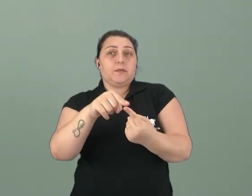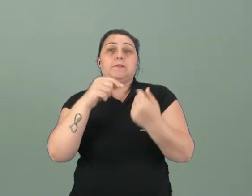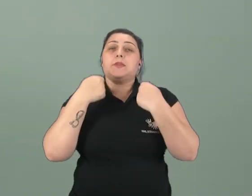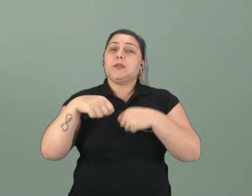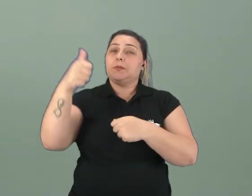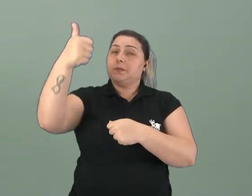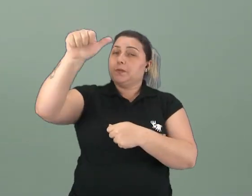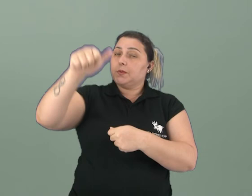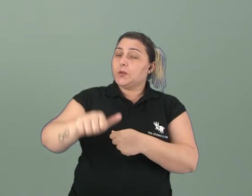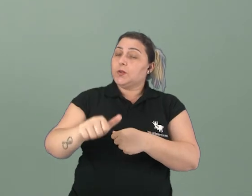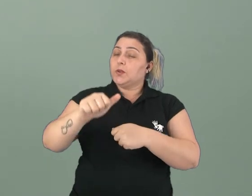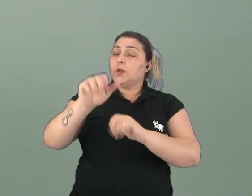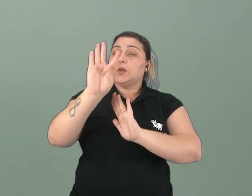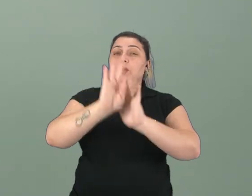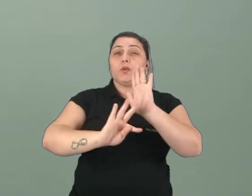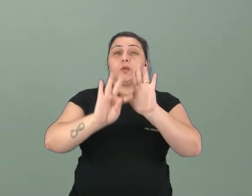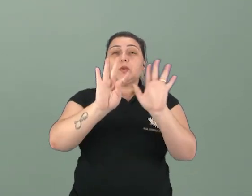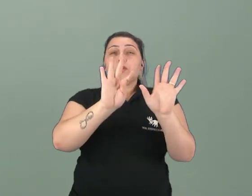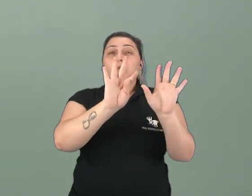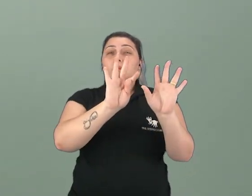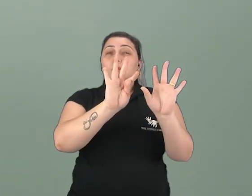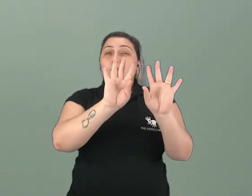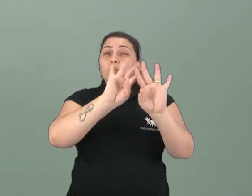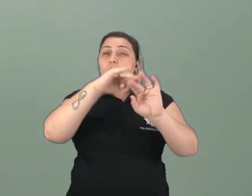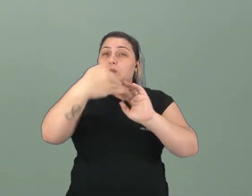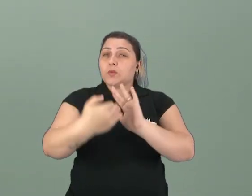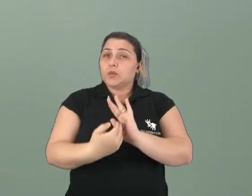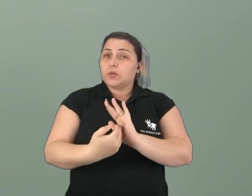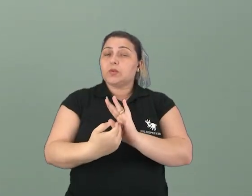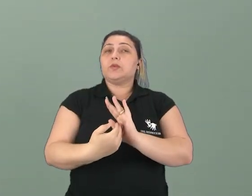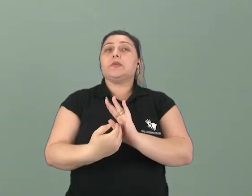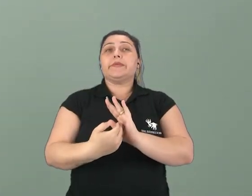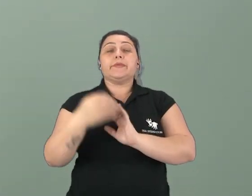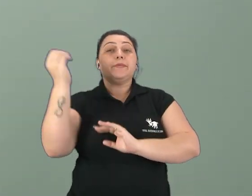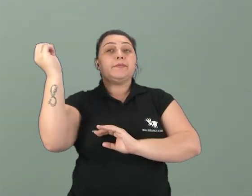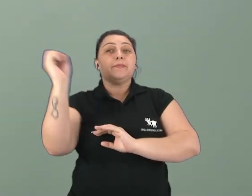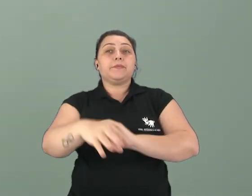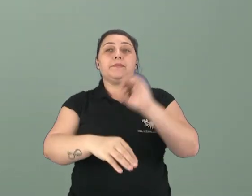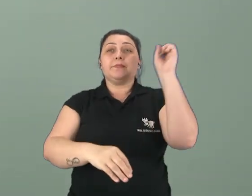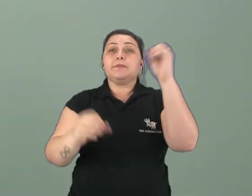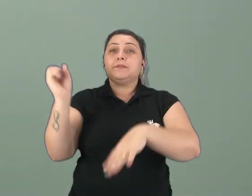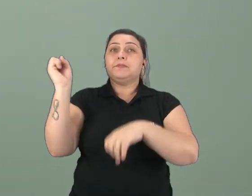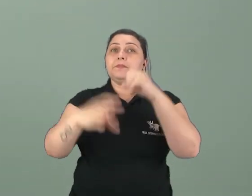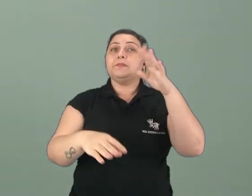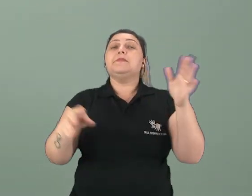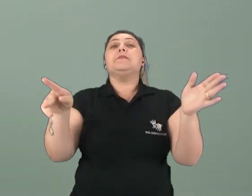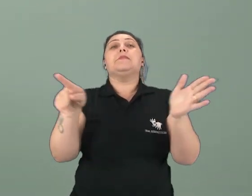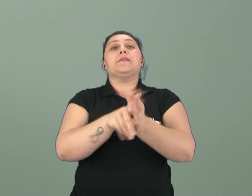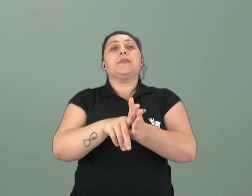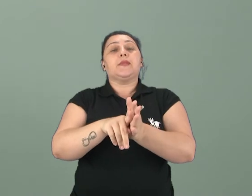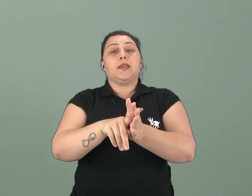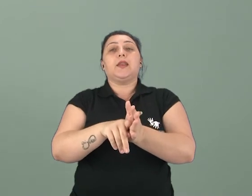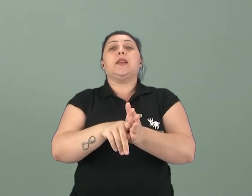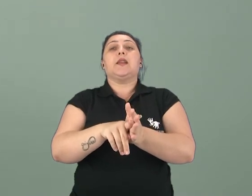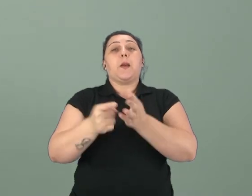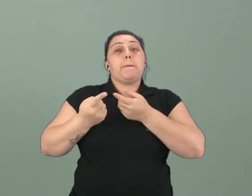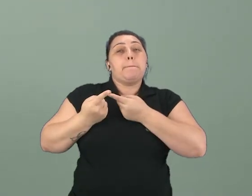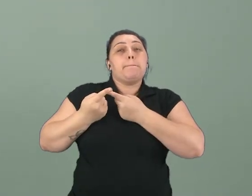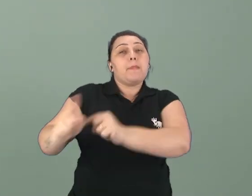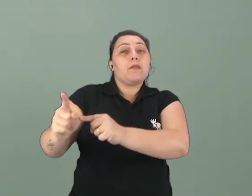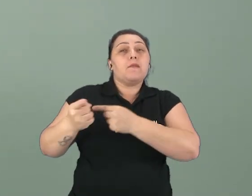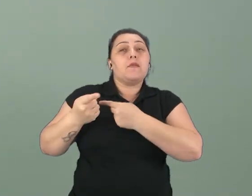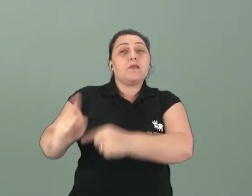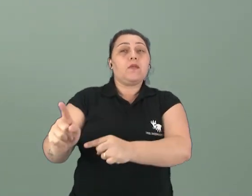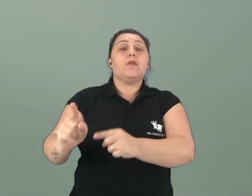tem que analisar o texto por completo. Ele estava jogando lixo, então ele provocou o lixo que